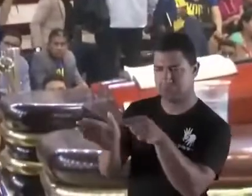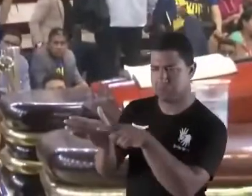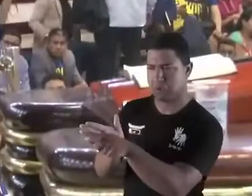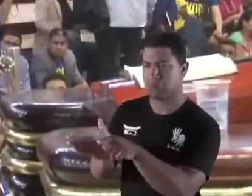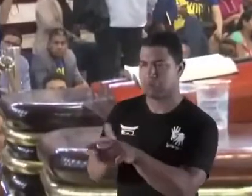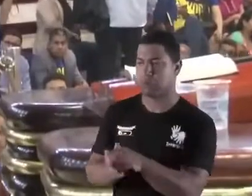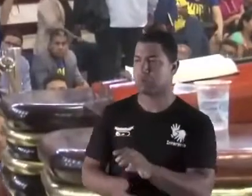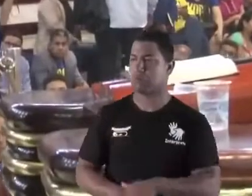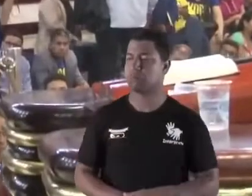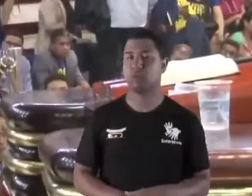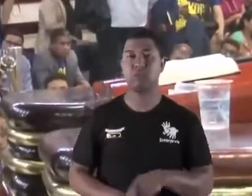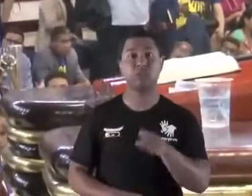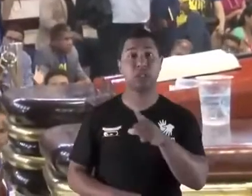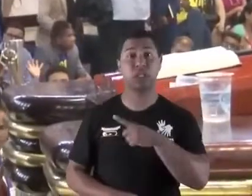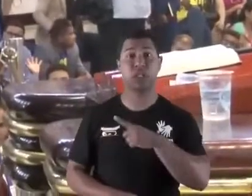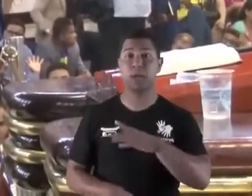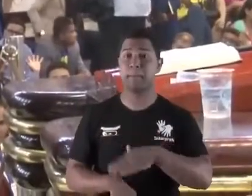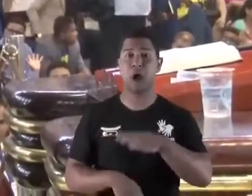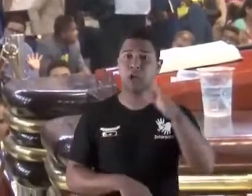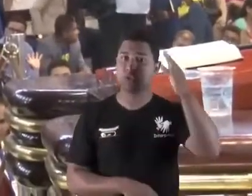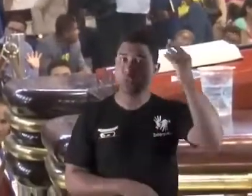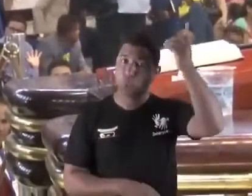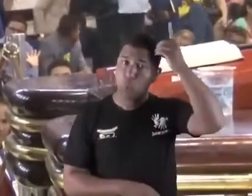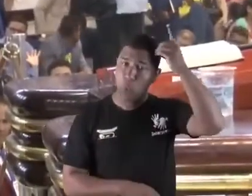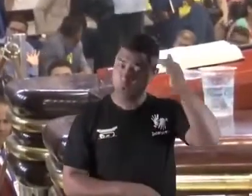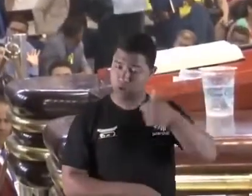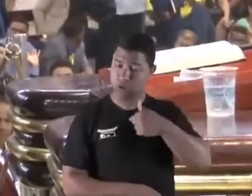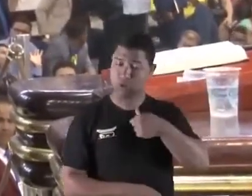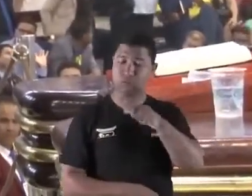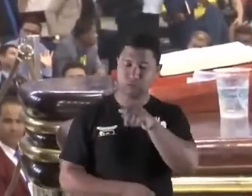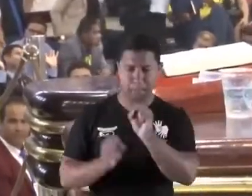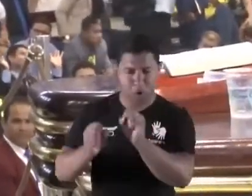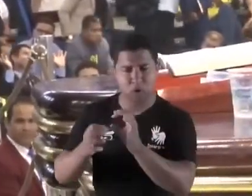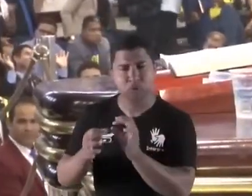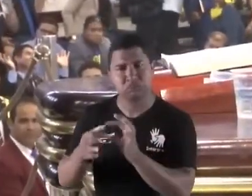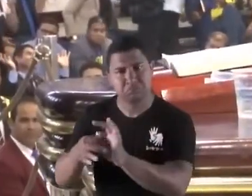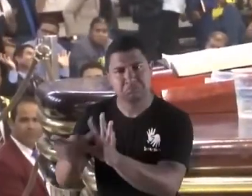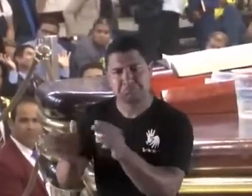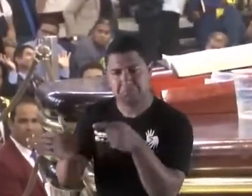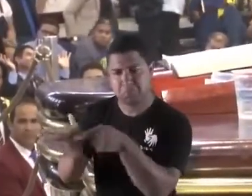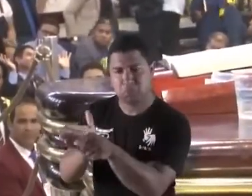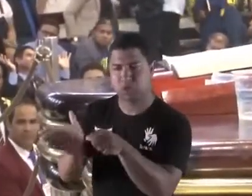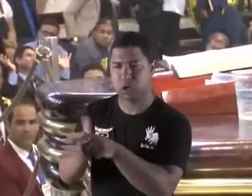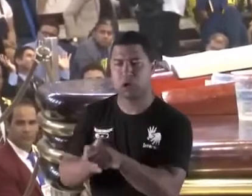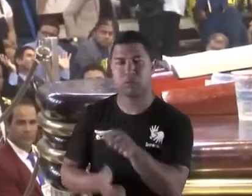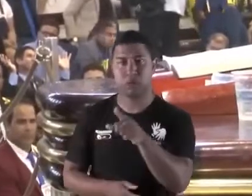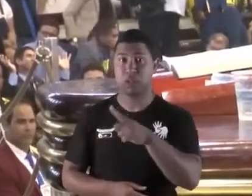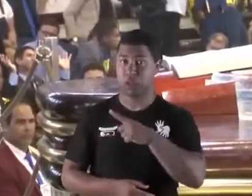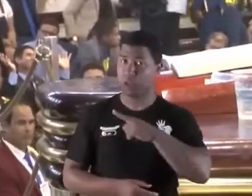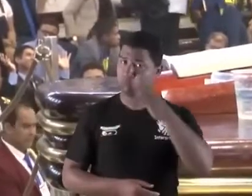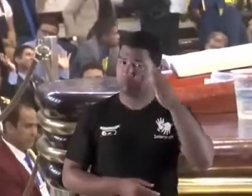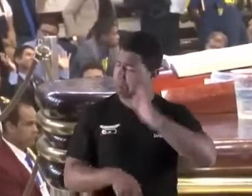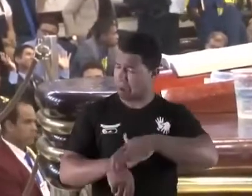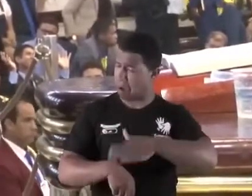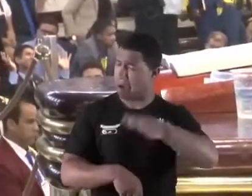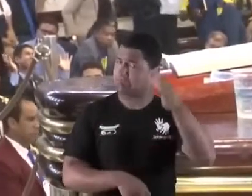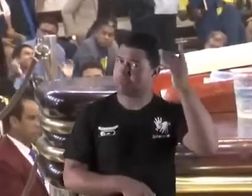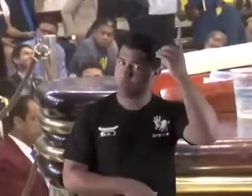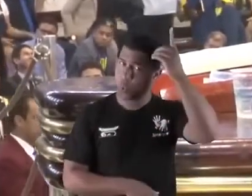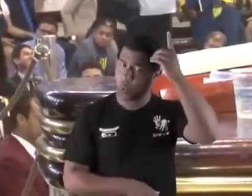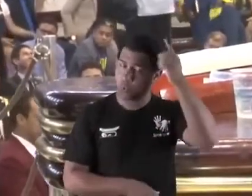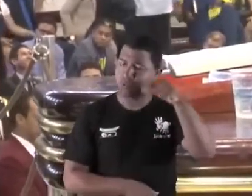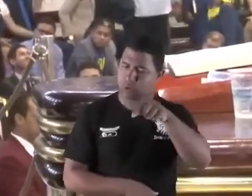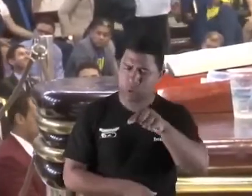Tu tem mais talento do que eu, então pergunta tu. Tu tem mais dons do que eu, então pergunta